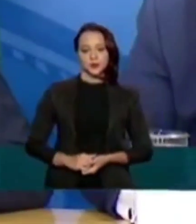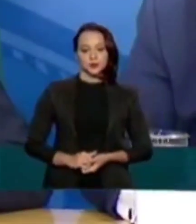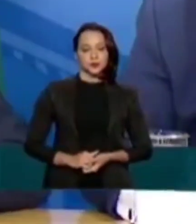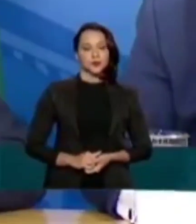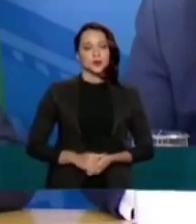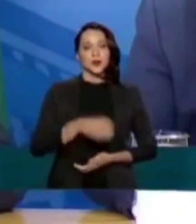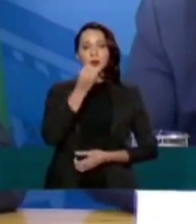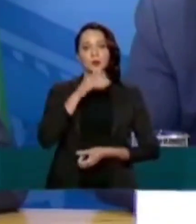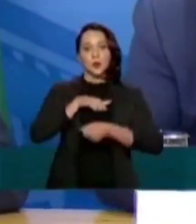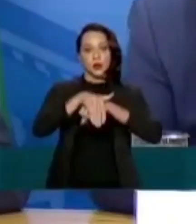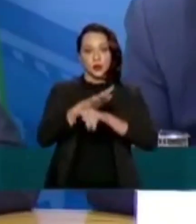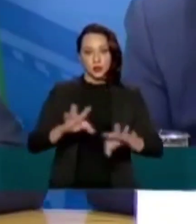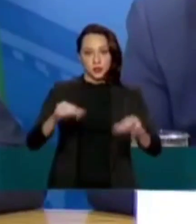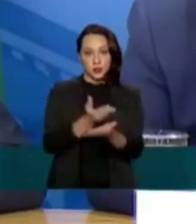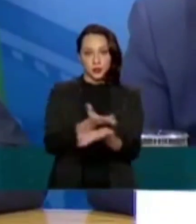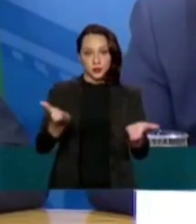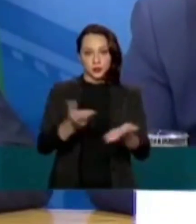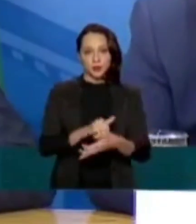Boa noite a todos.